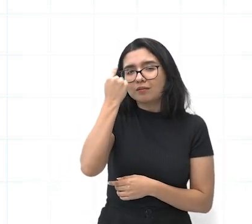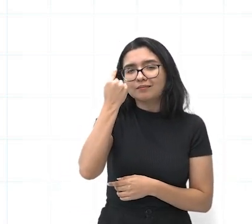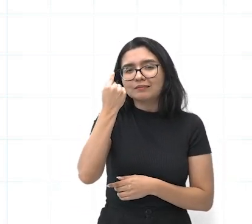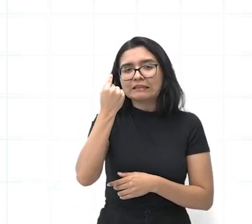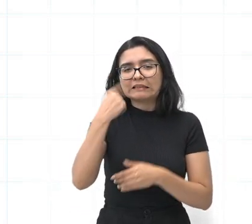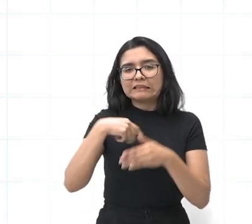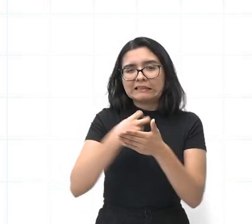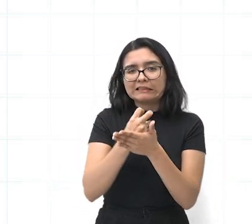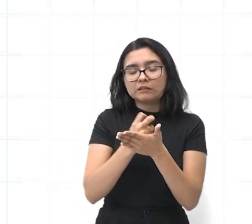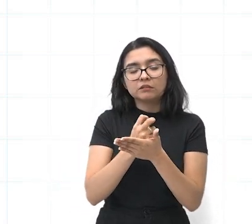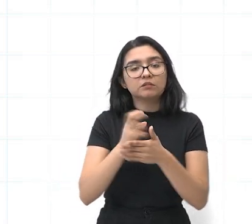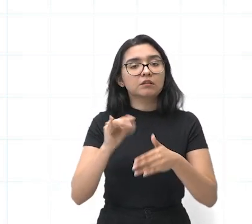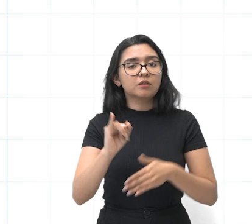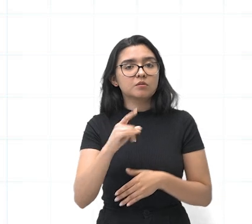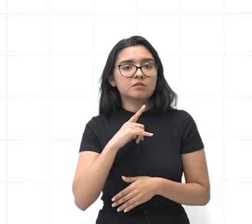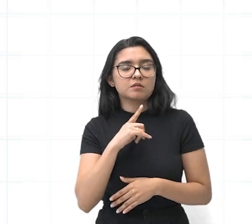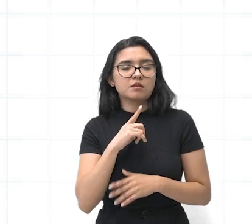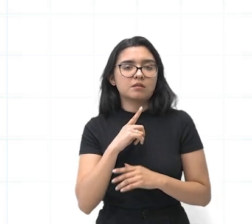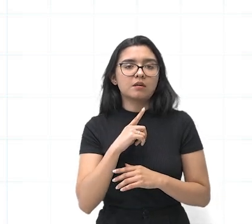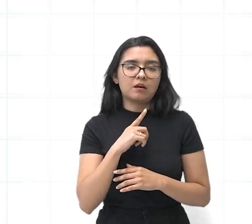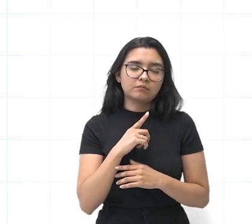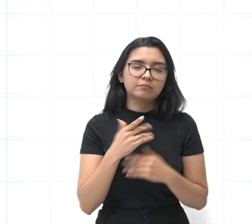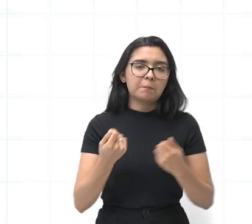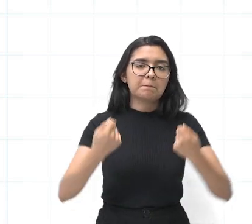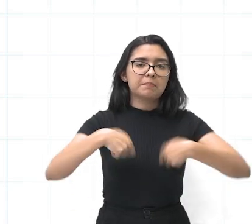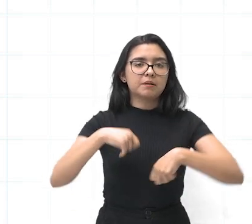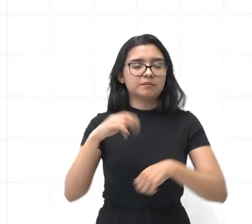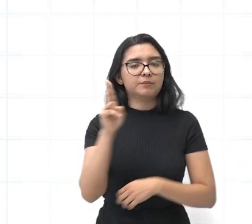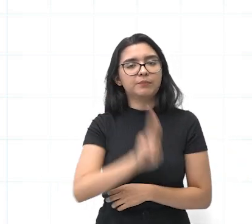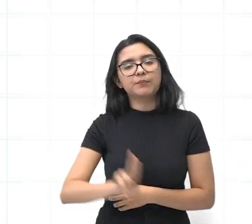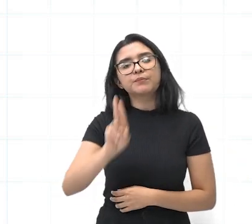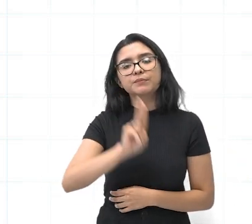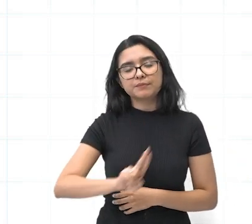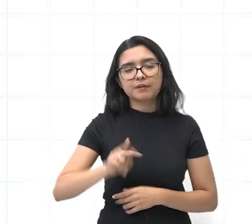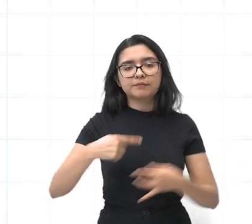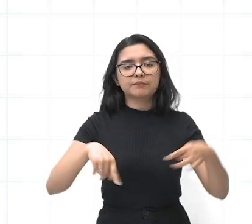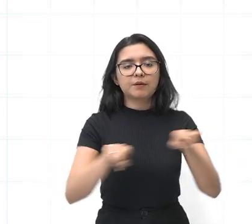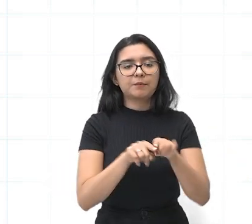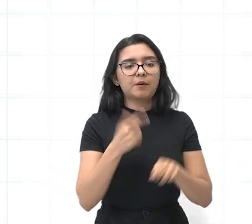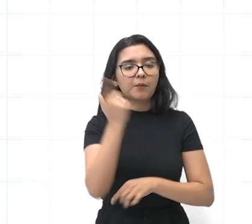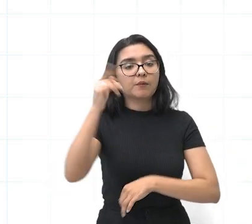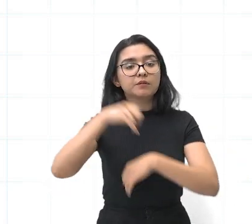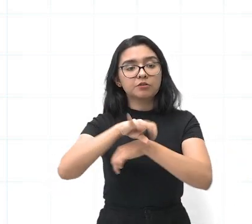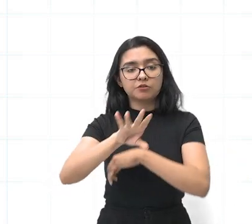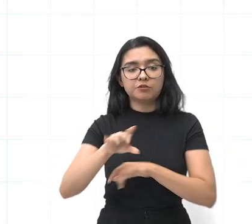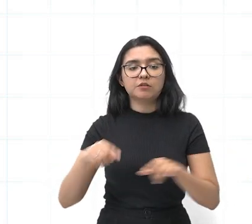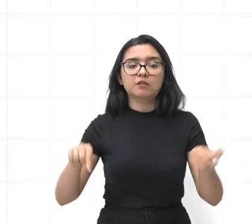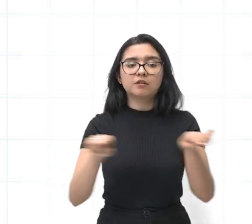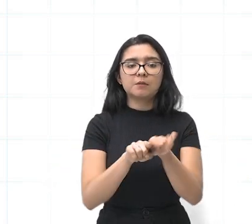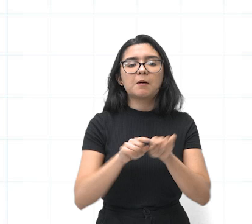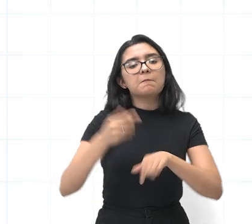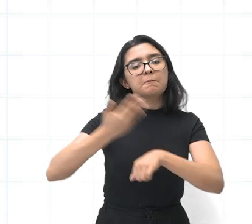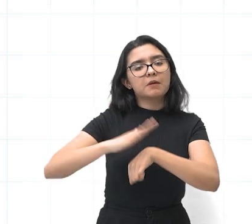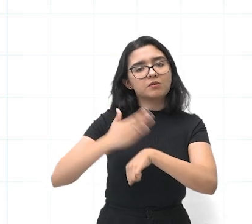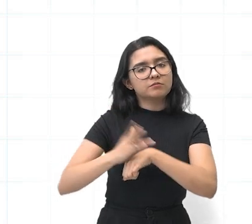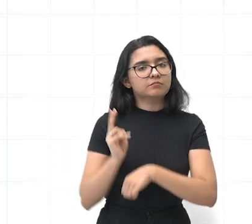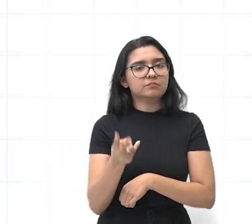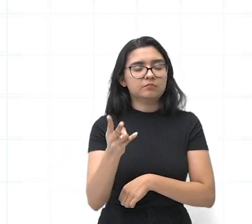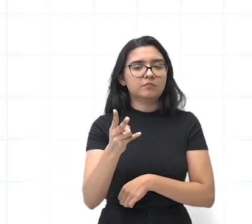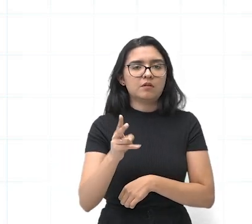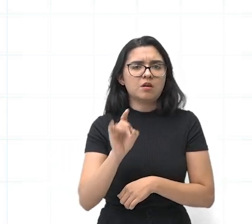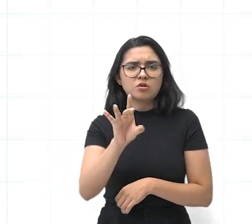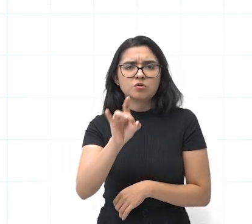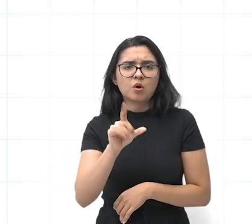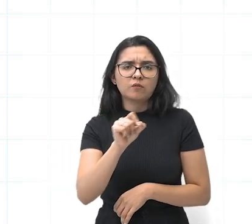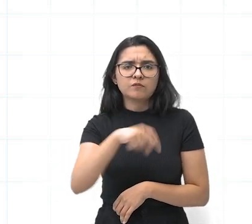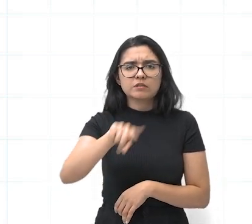olhos, então se você tem, vai ser necessário utilizar. Outra dica, pratique regularmente, não é